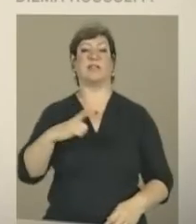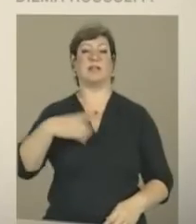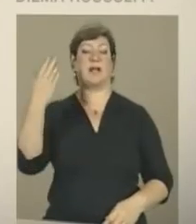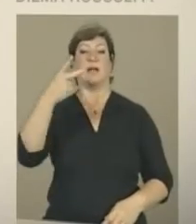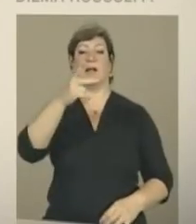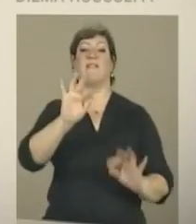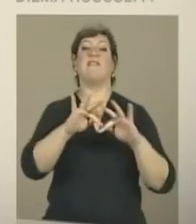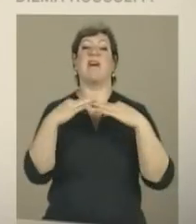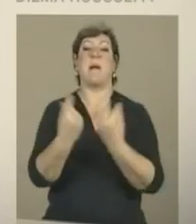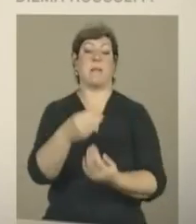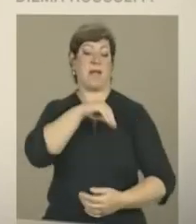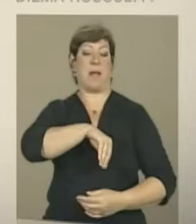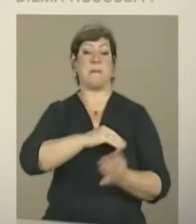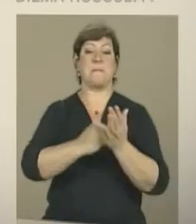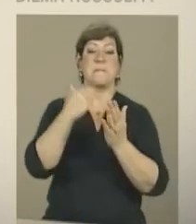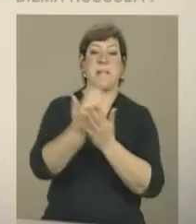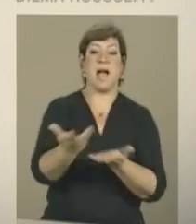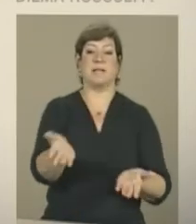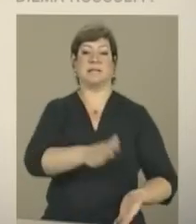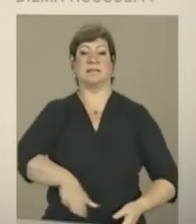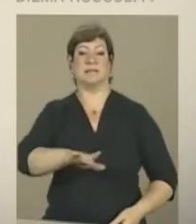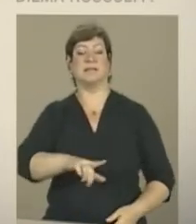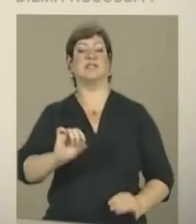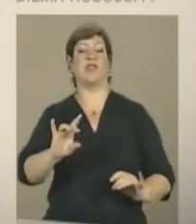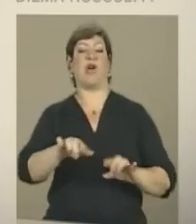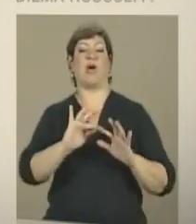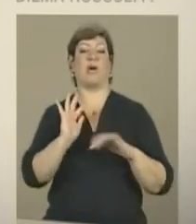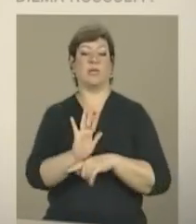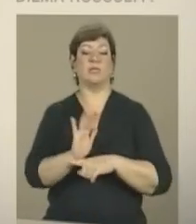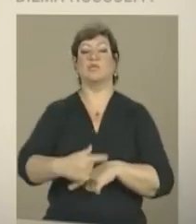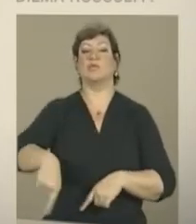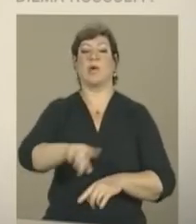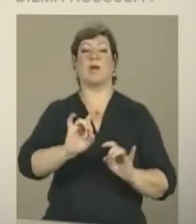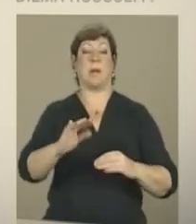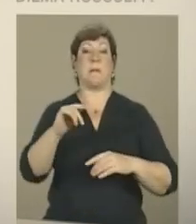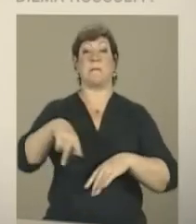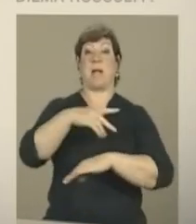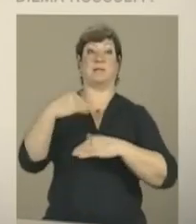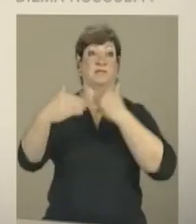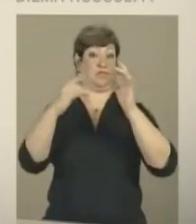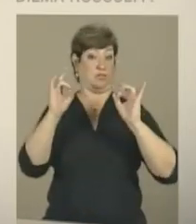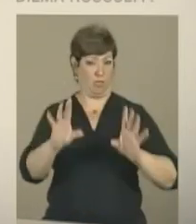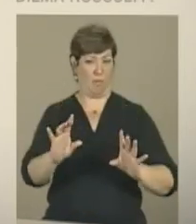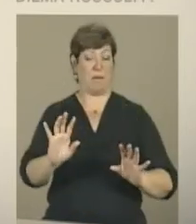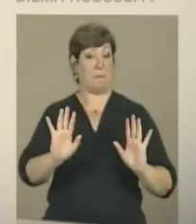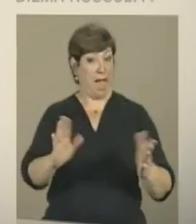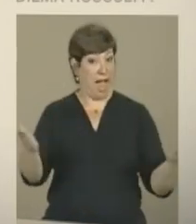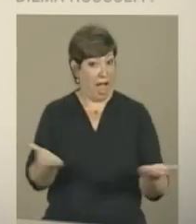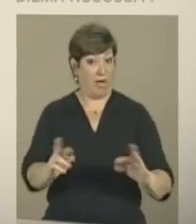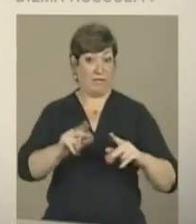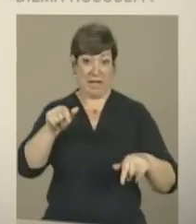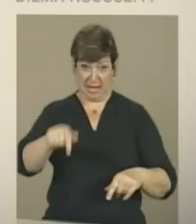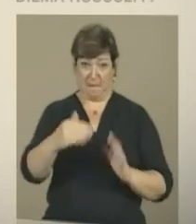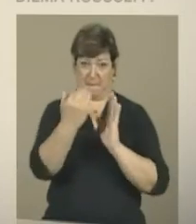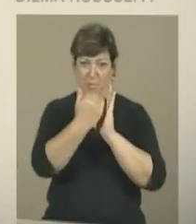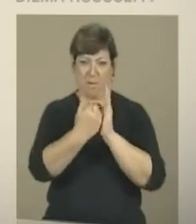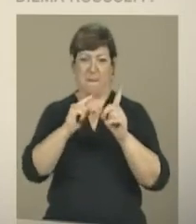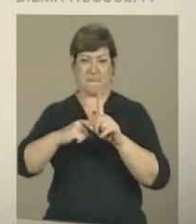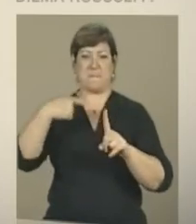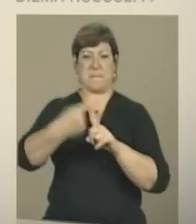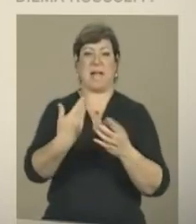das famílias de maior renda e dos países desenvolvidos mas agora com mais educação